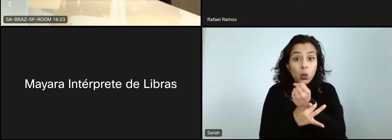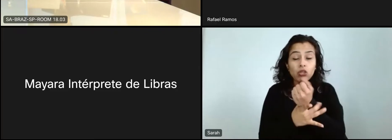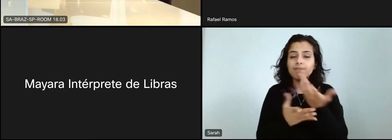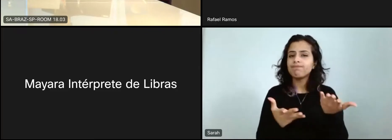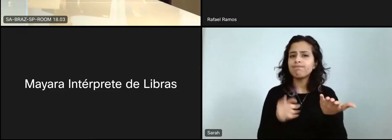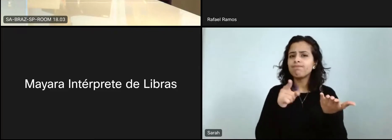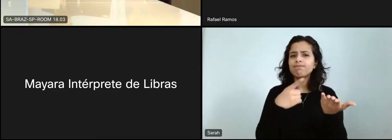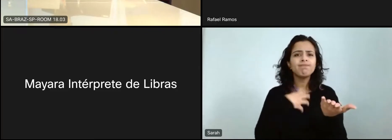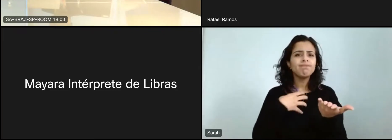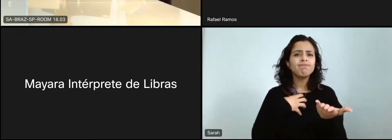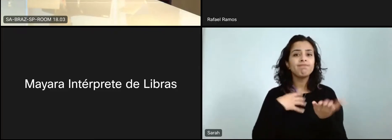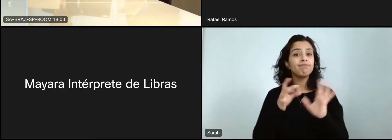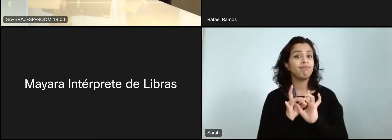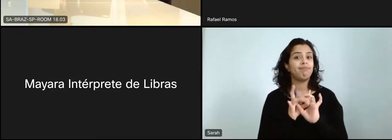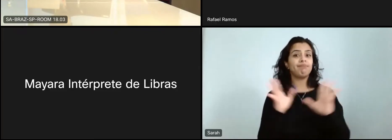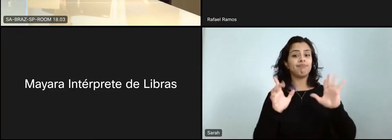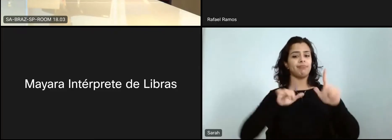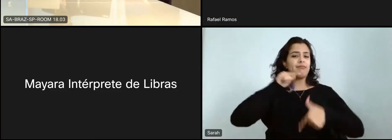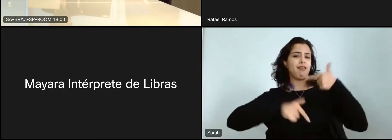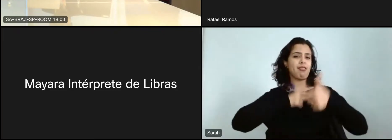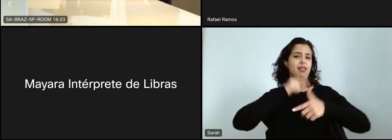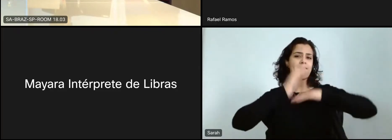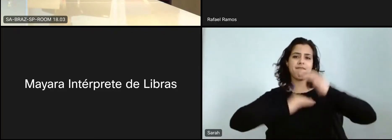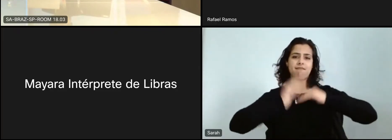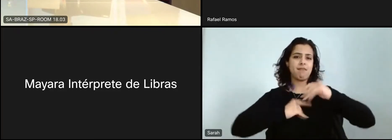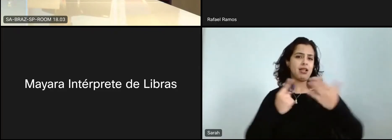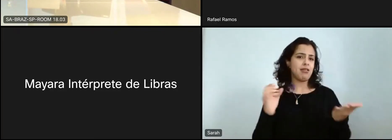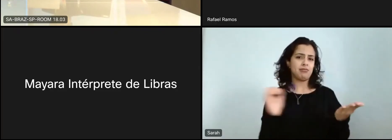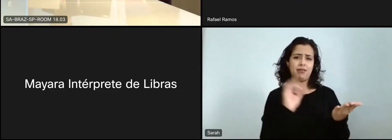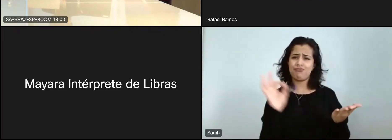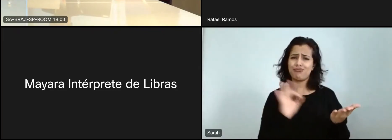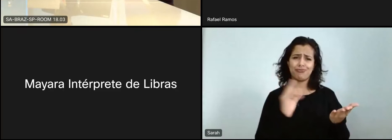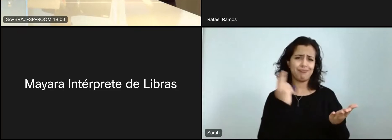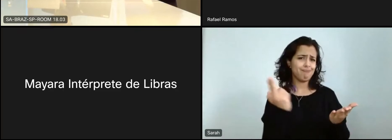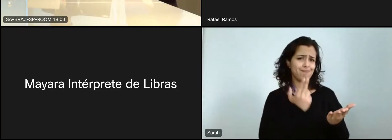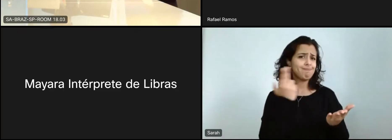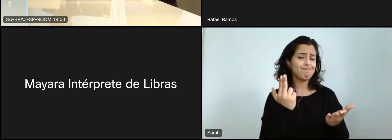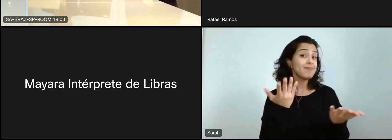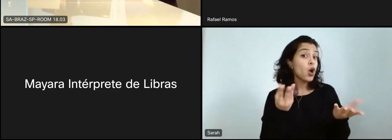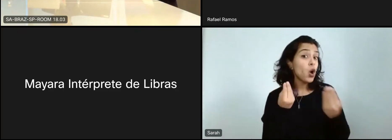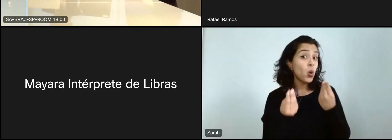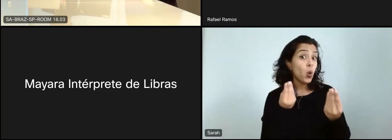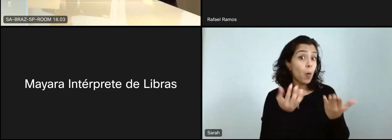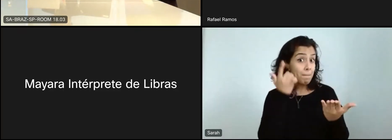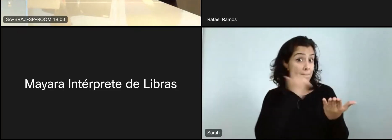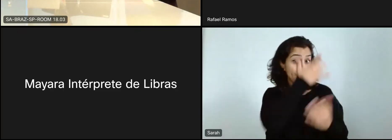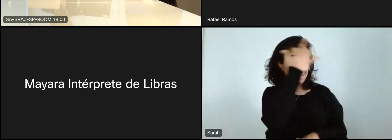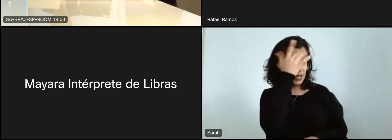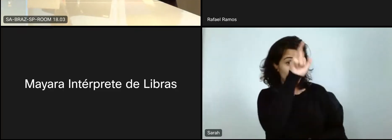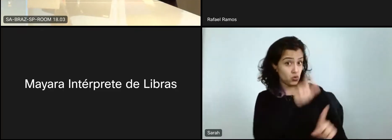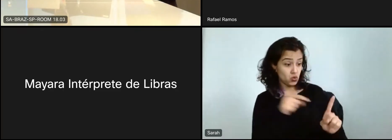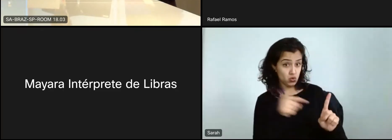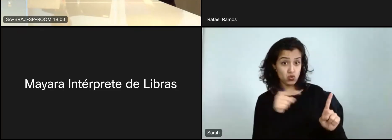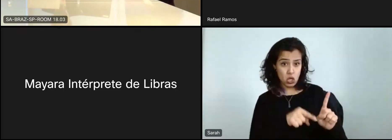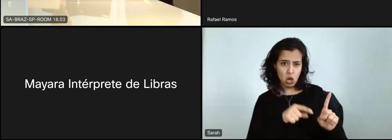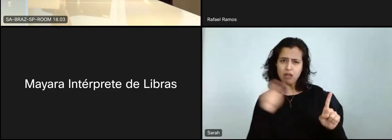que você espera que aquela pessoa que não está se sentindo confortável atinja todo o potencial que ela tem, que ela pode